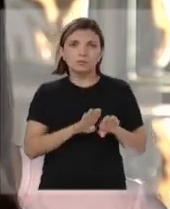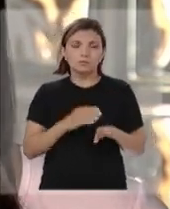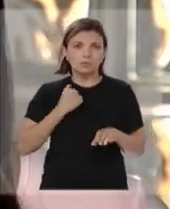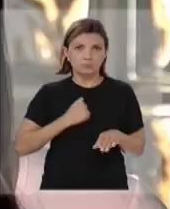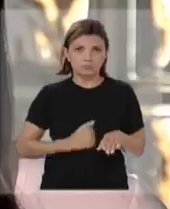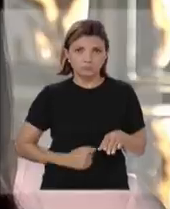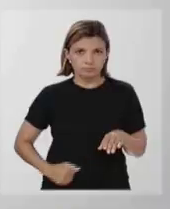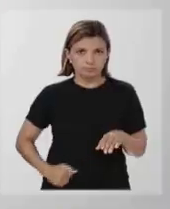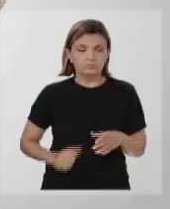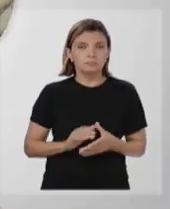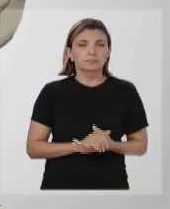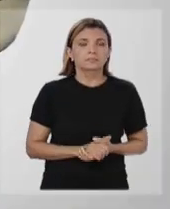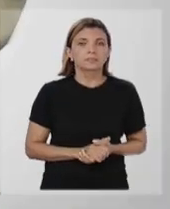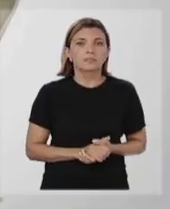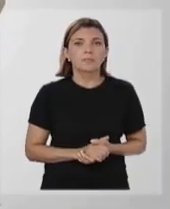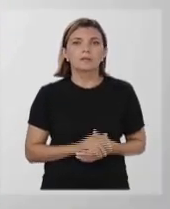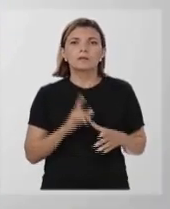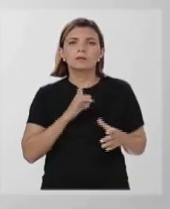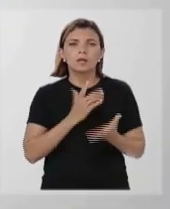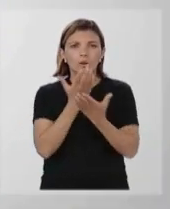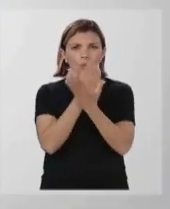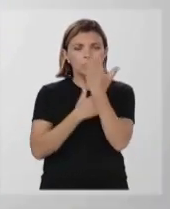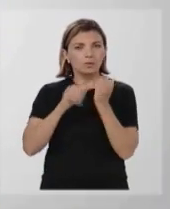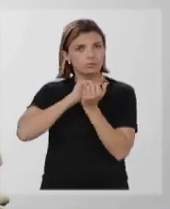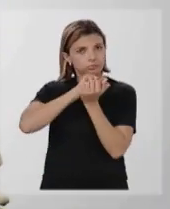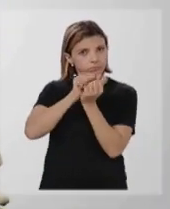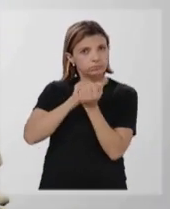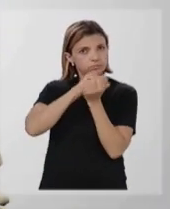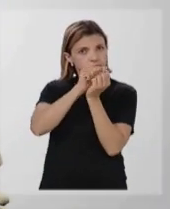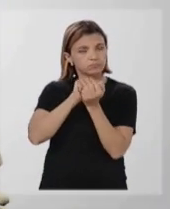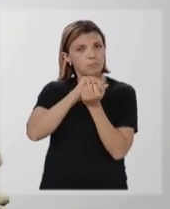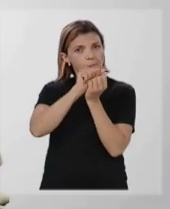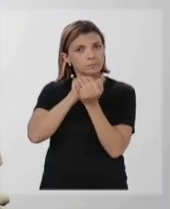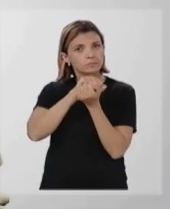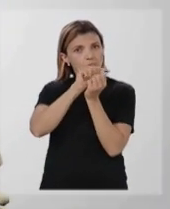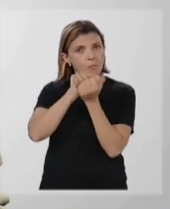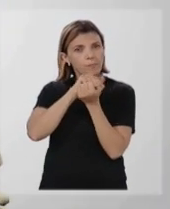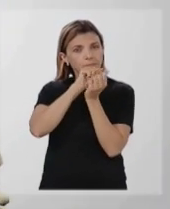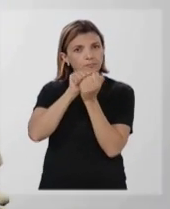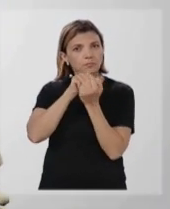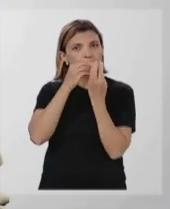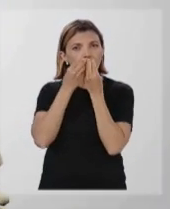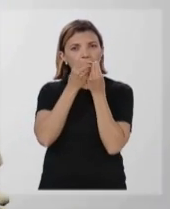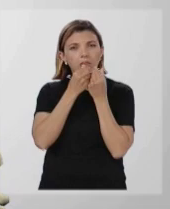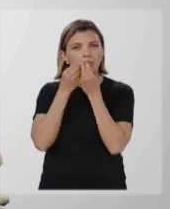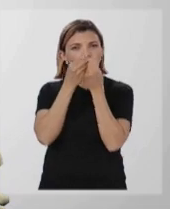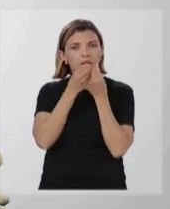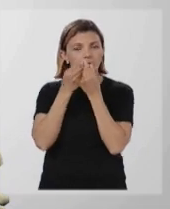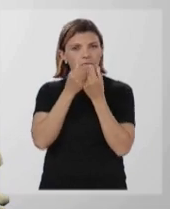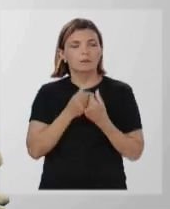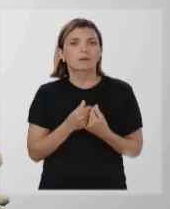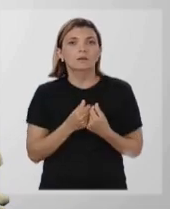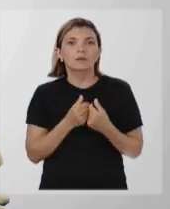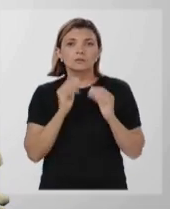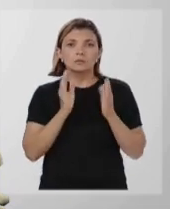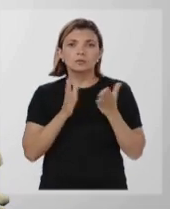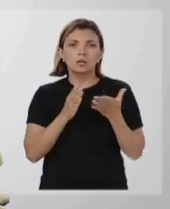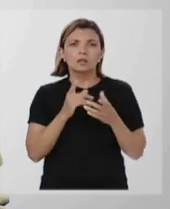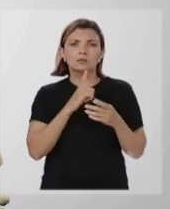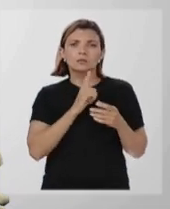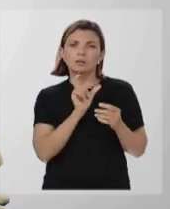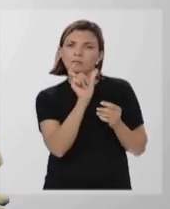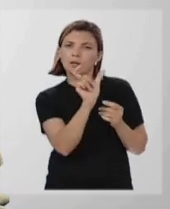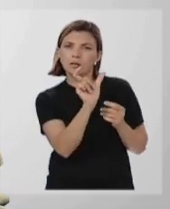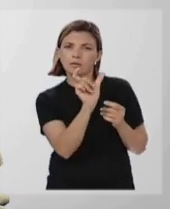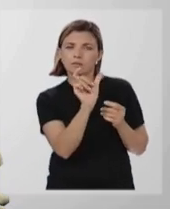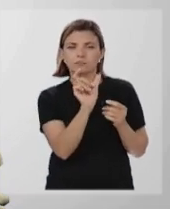e intestinal. A digestão dos carboidratos começa na boca, onde a mastigação mistura o alimento com a saliva. A